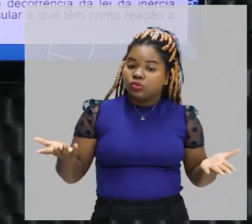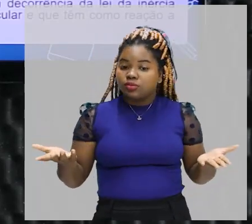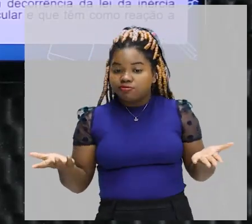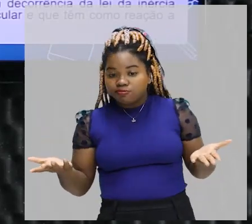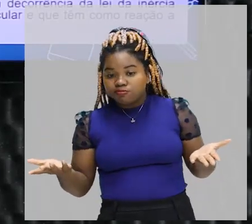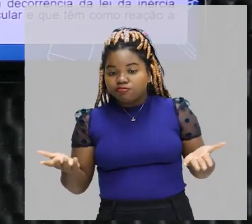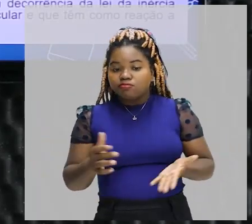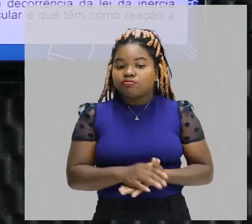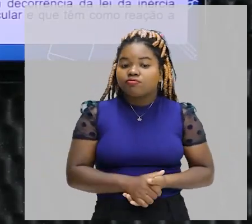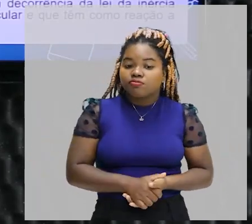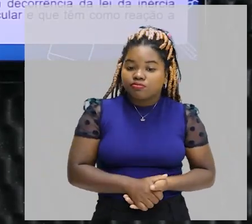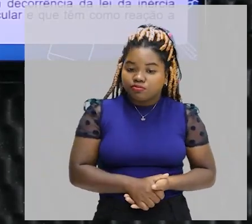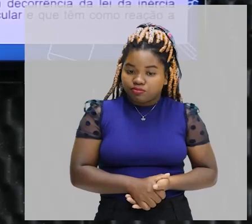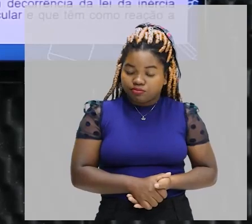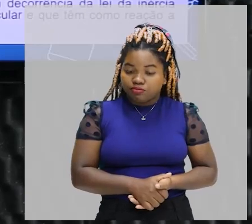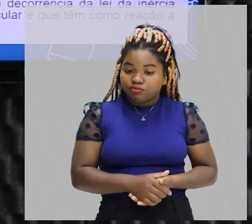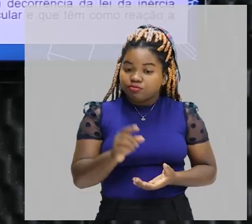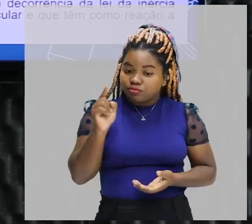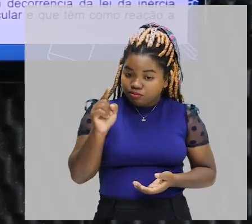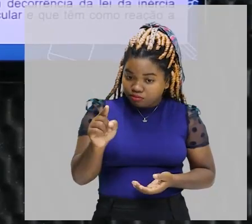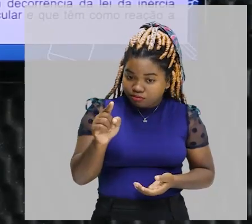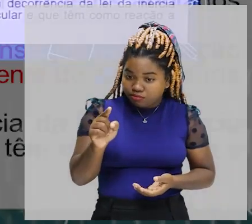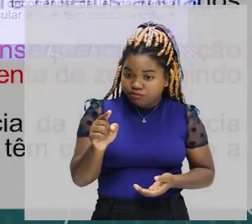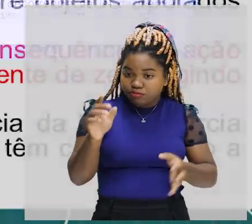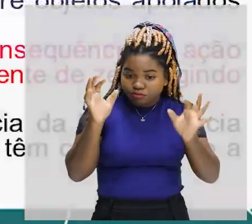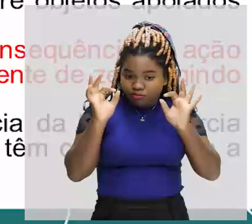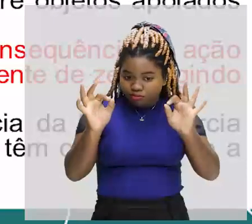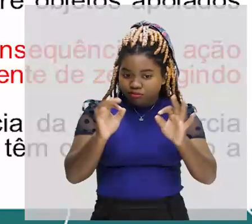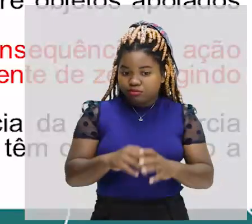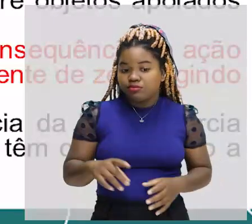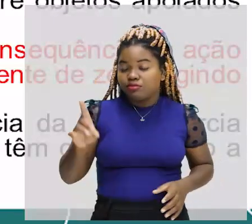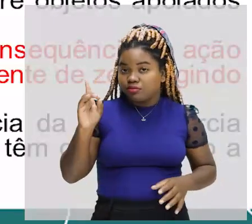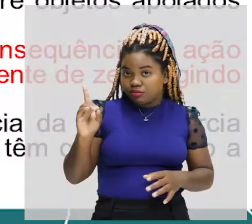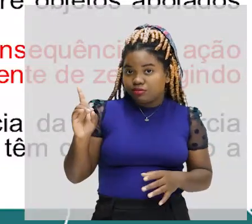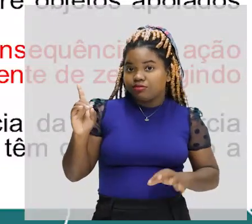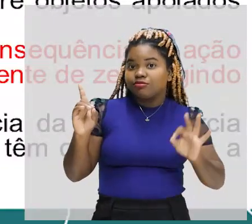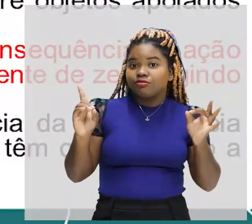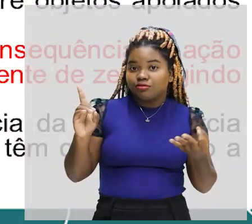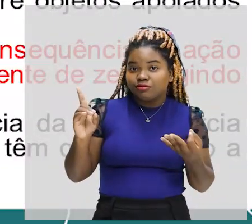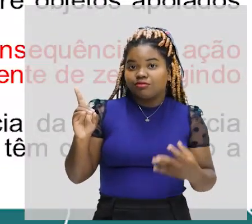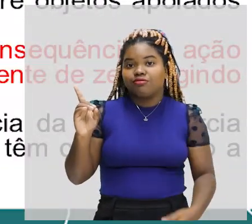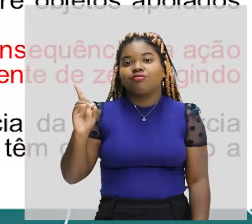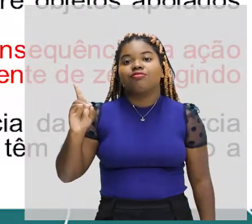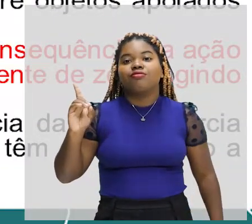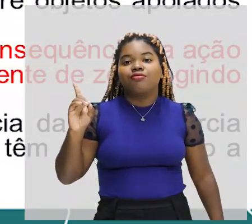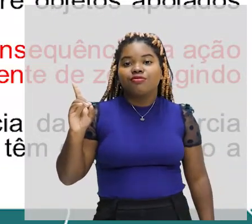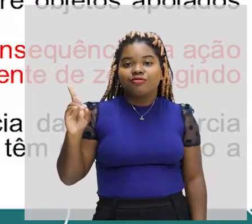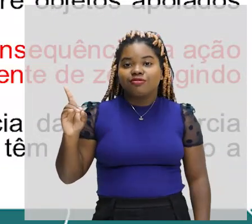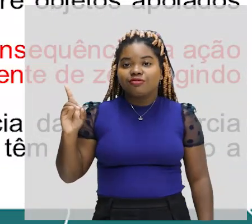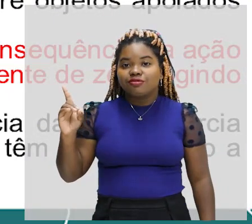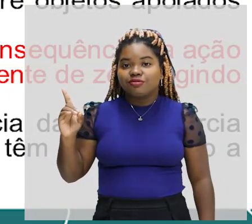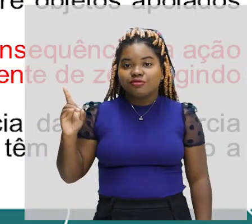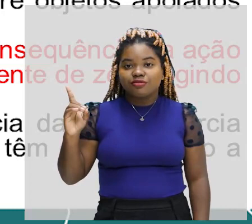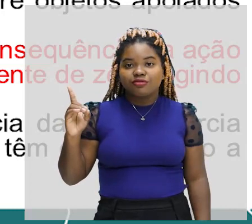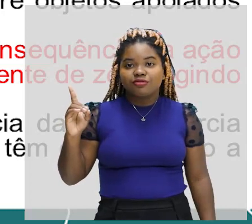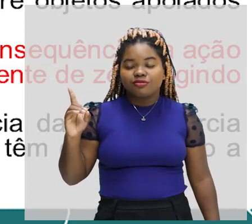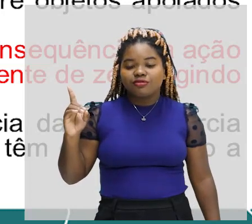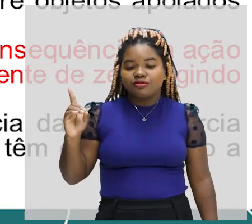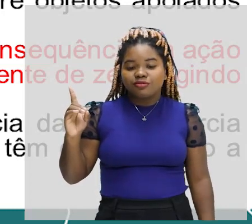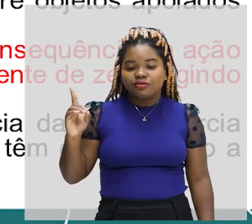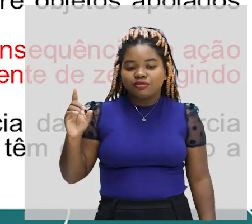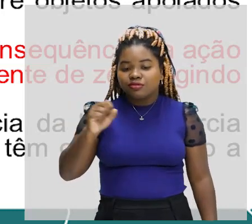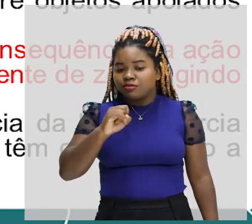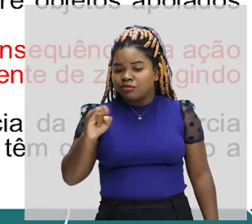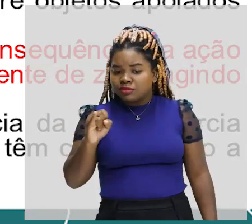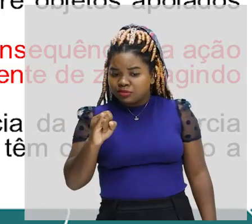que responde corretamente, né? Você aí que disse que a letra D acertou, tá certo? Se um